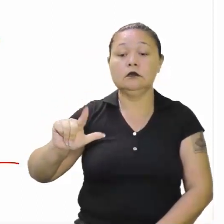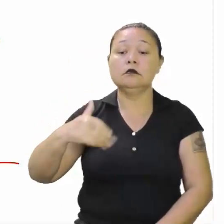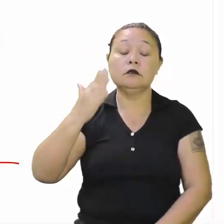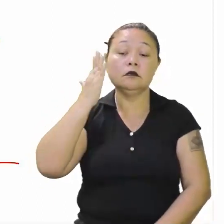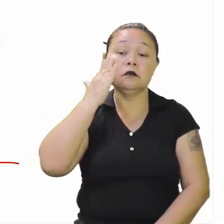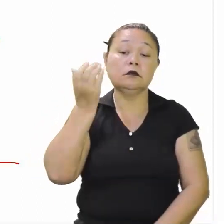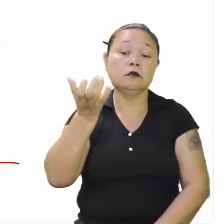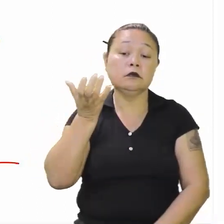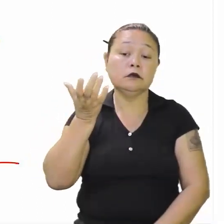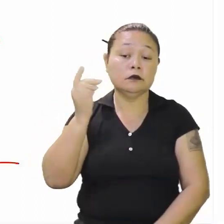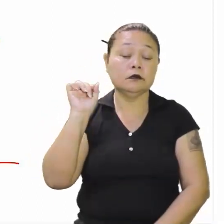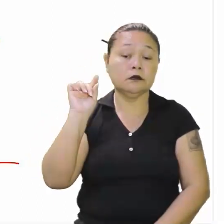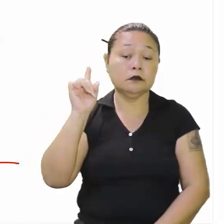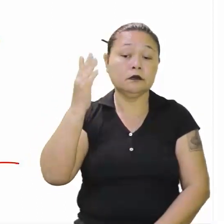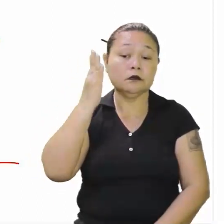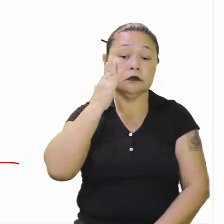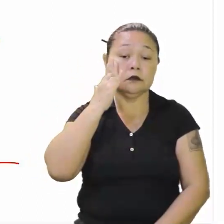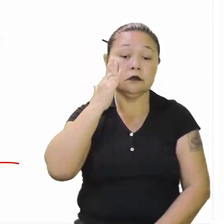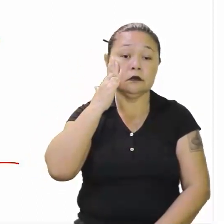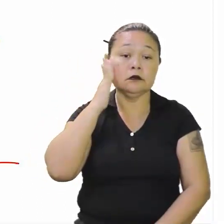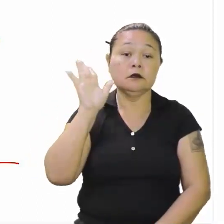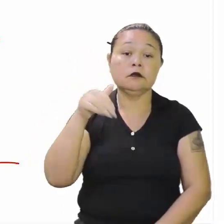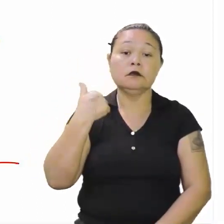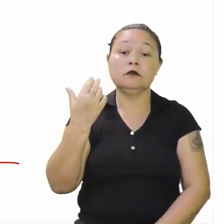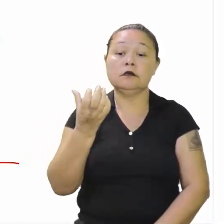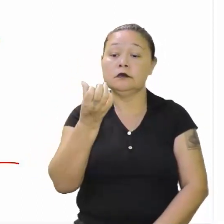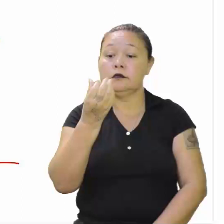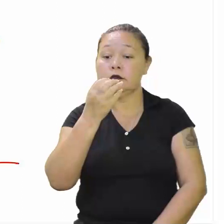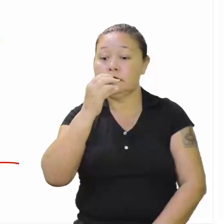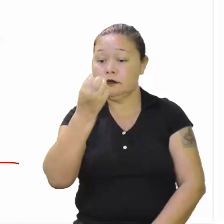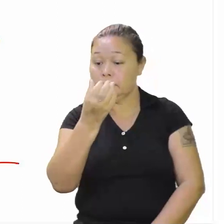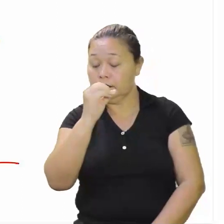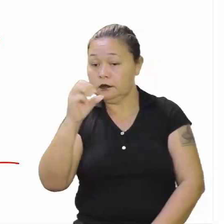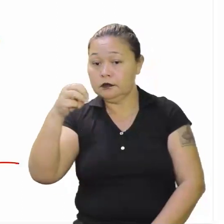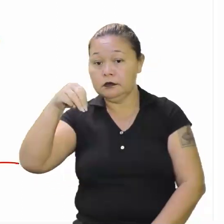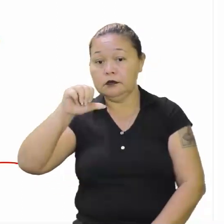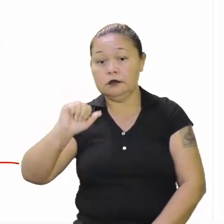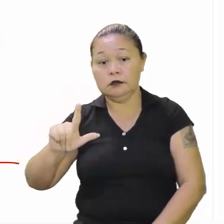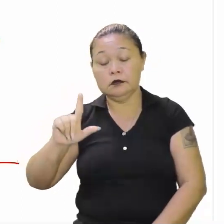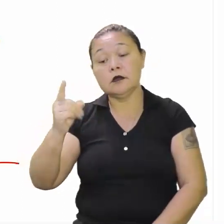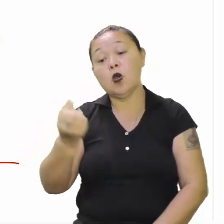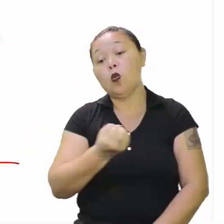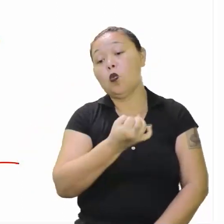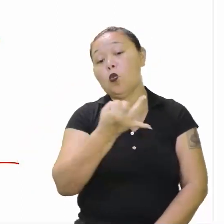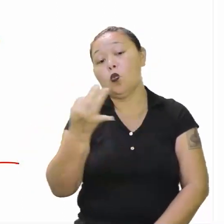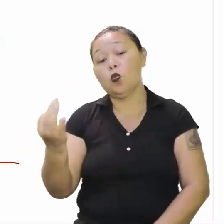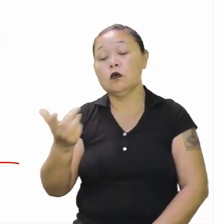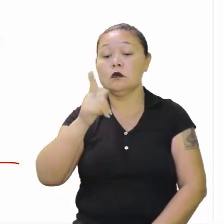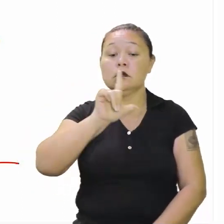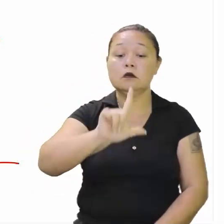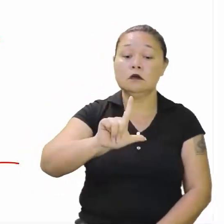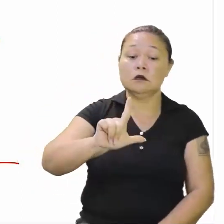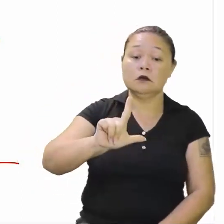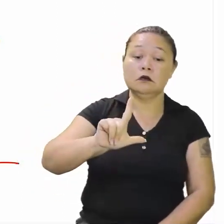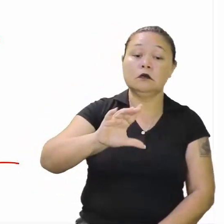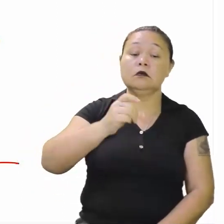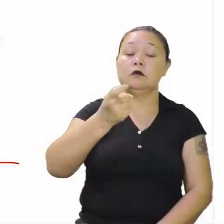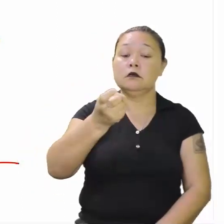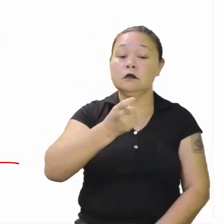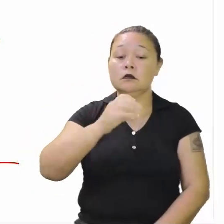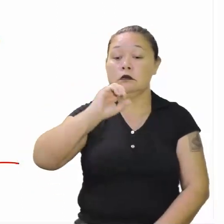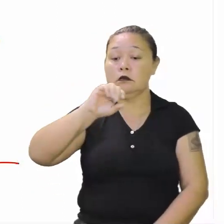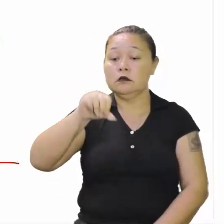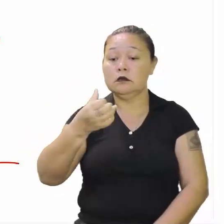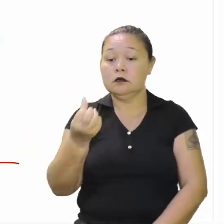saber 600 mililitros, quanto litro corresponde? Logicamente, esse X é igual a